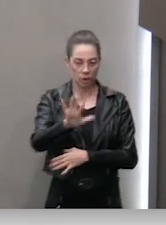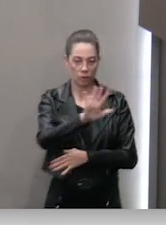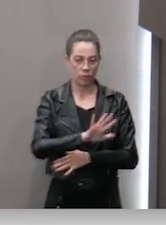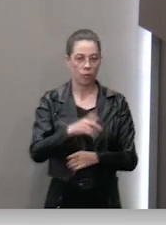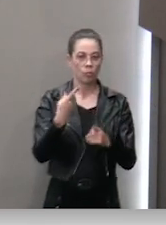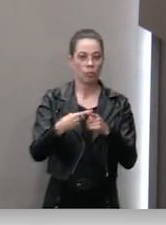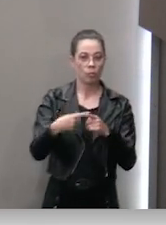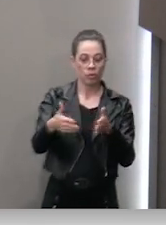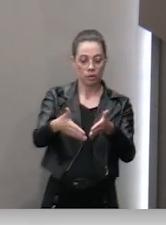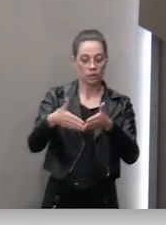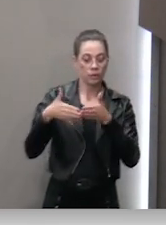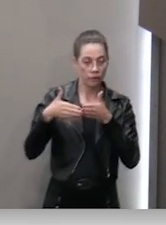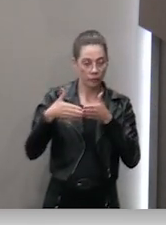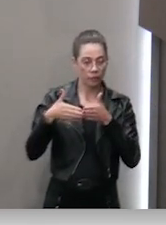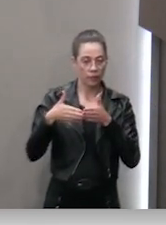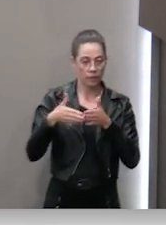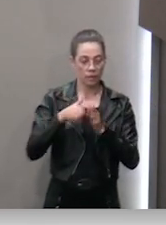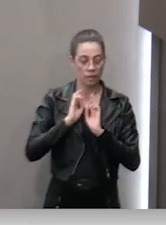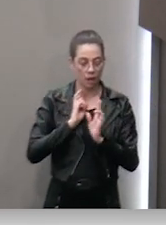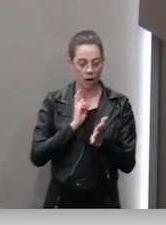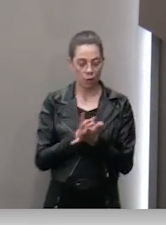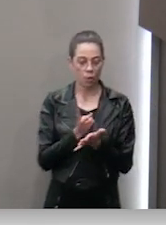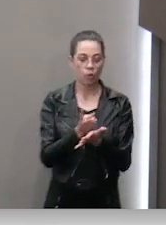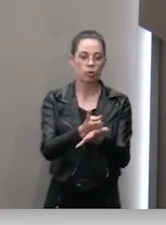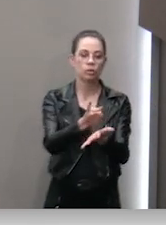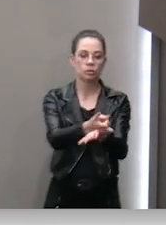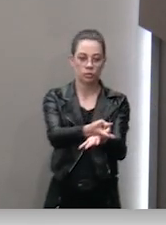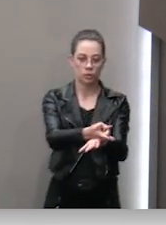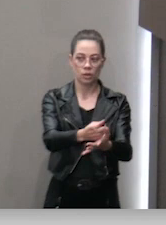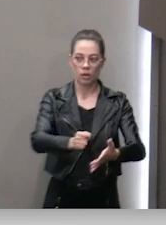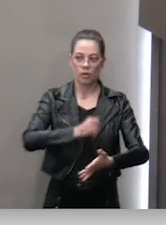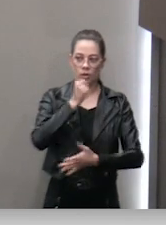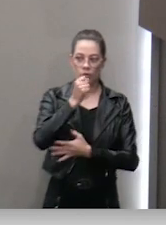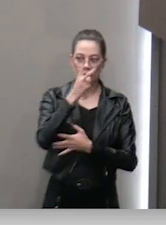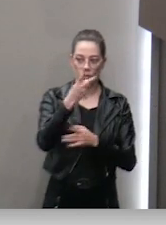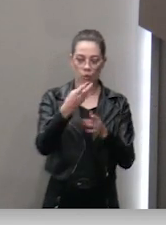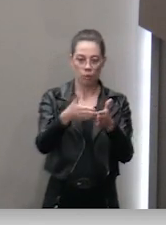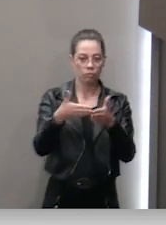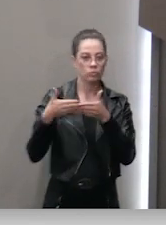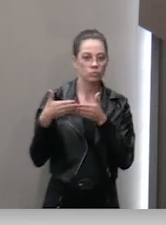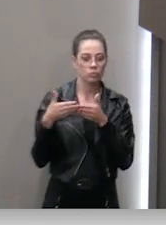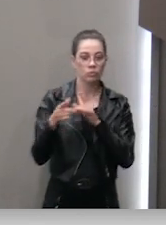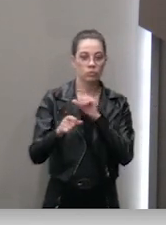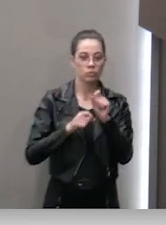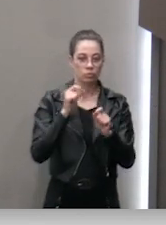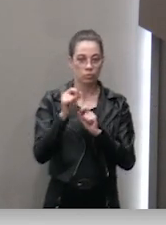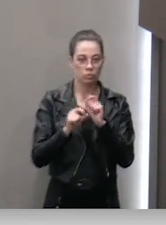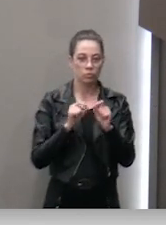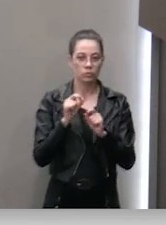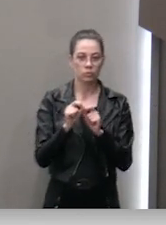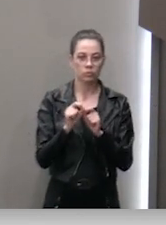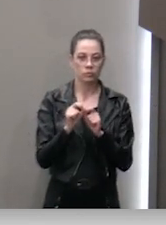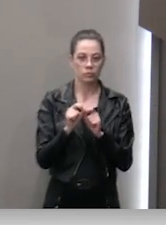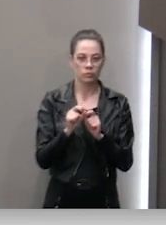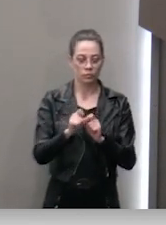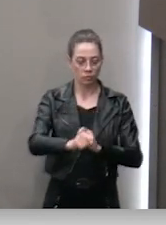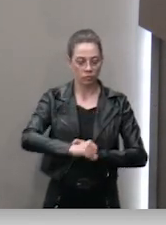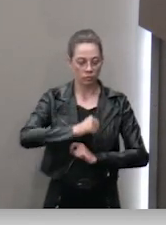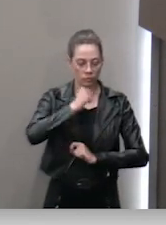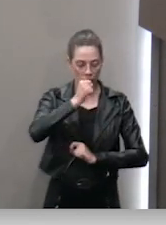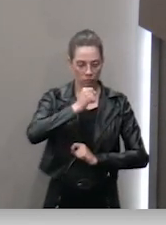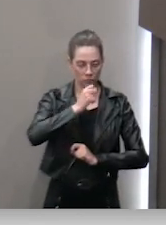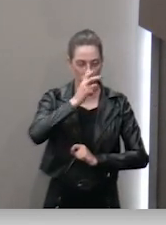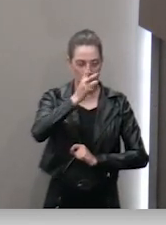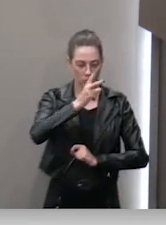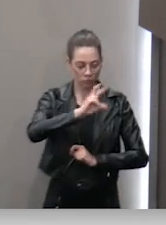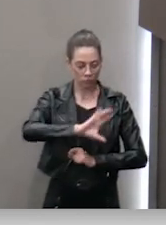porque ele defende a continuidade. Ele é forte porque ele coloca força